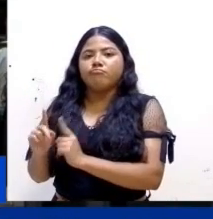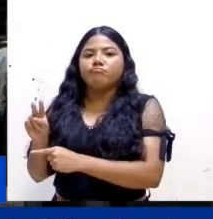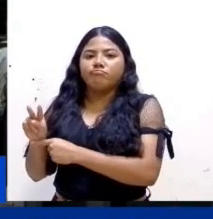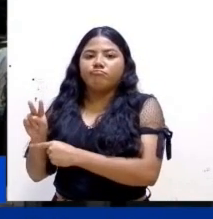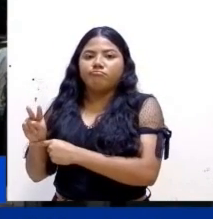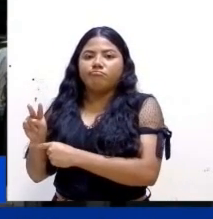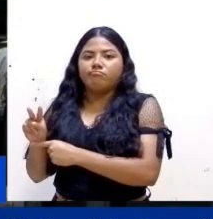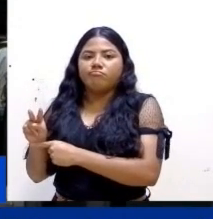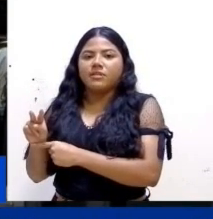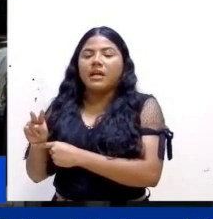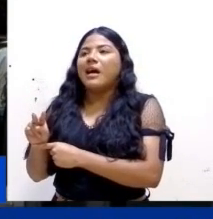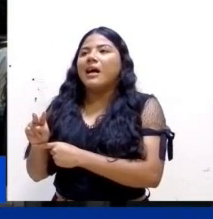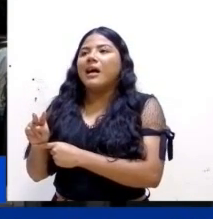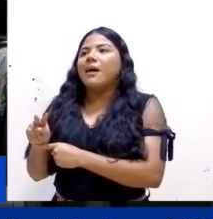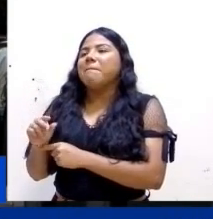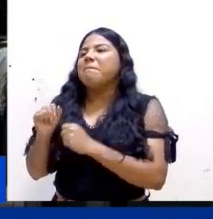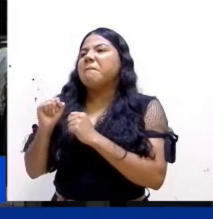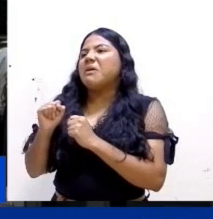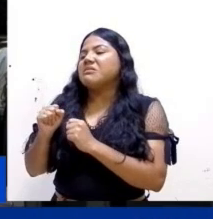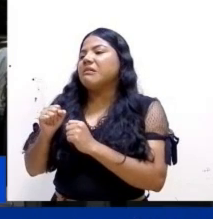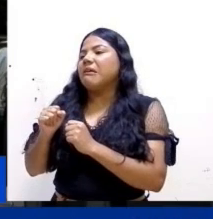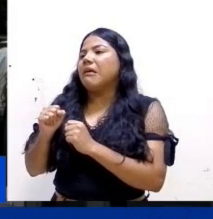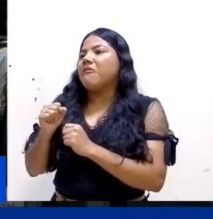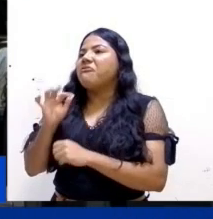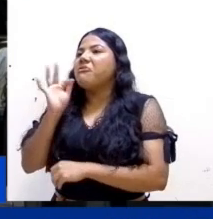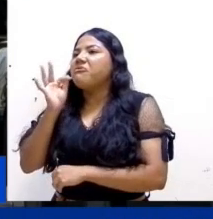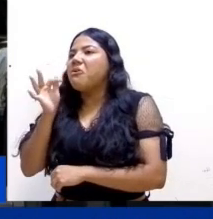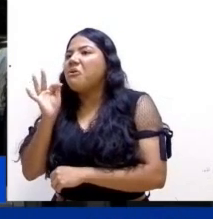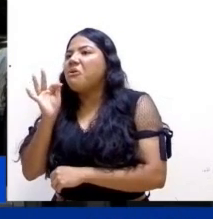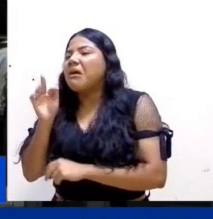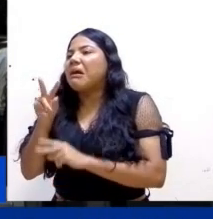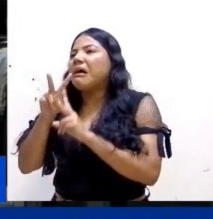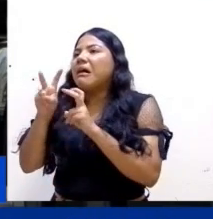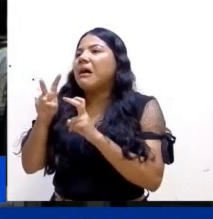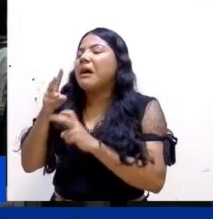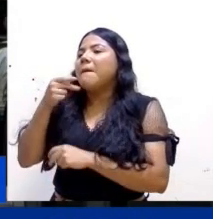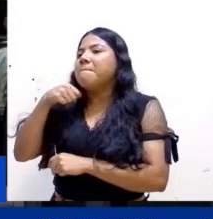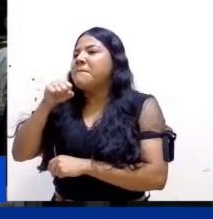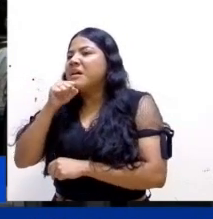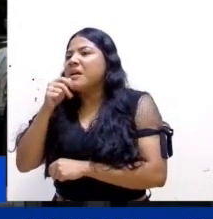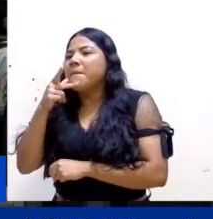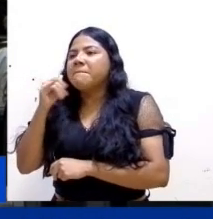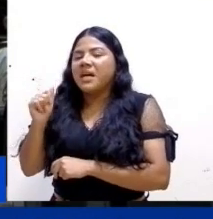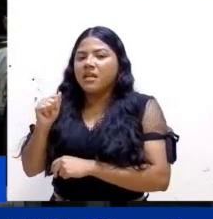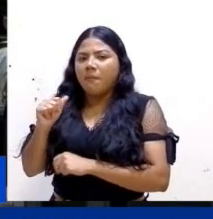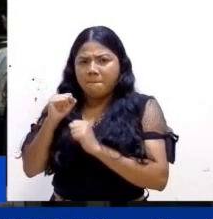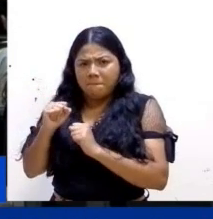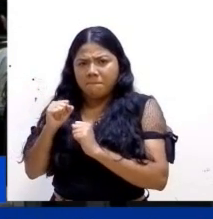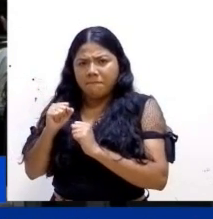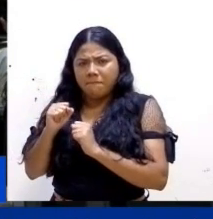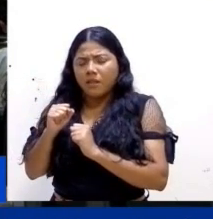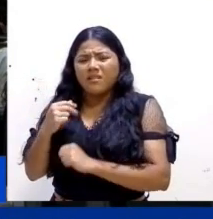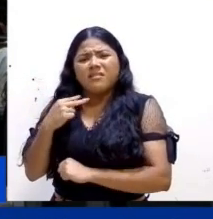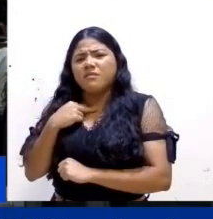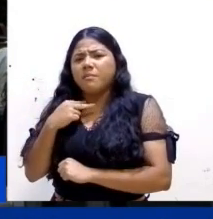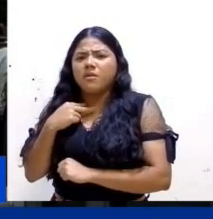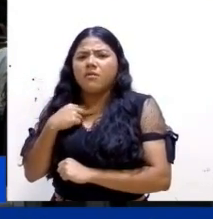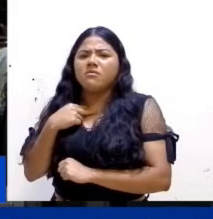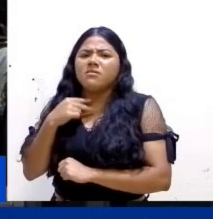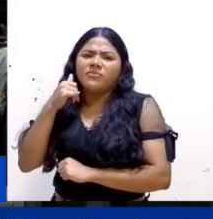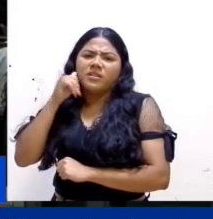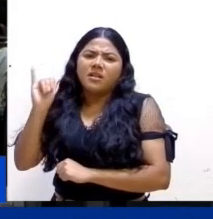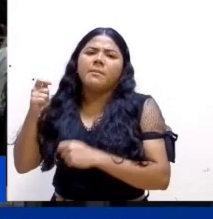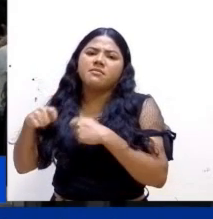falando mal do pai e o pai não pode ficar falando mal da mãe. Que isso é uma prática vedada, o que a gente chama de